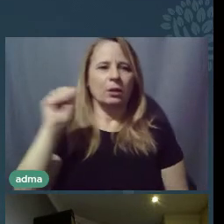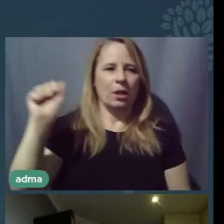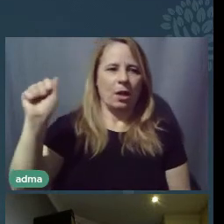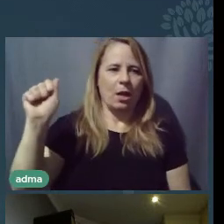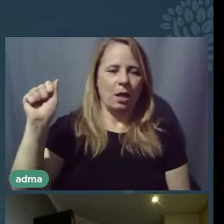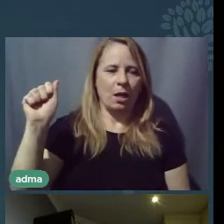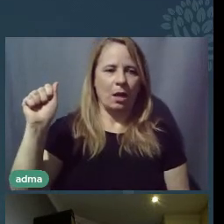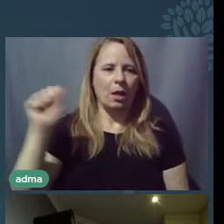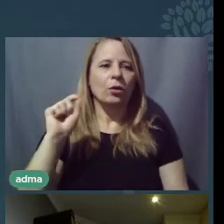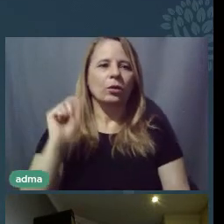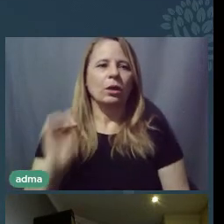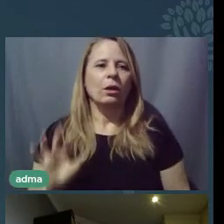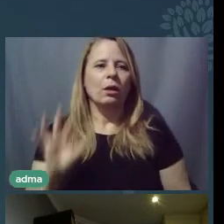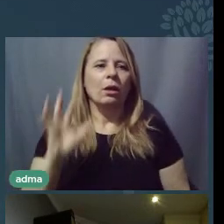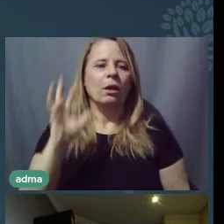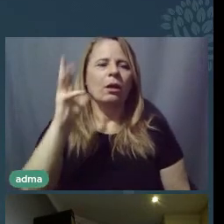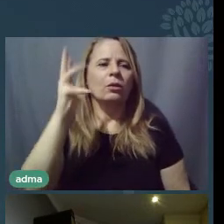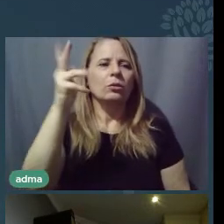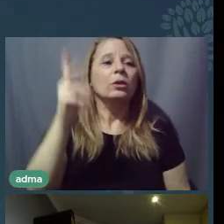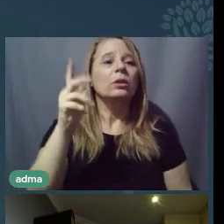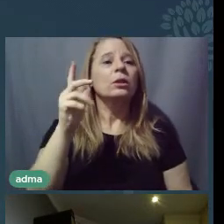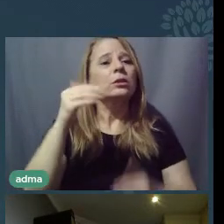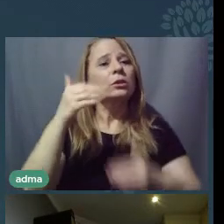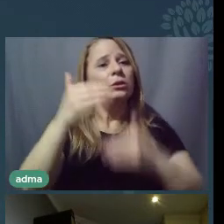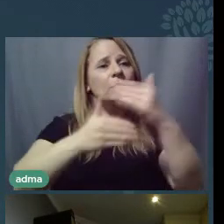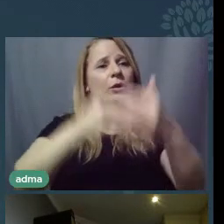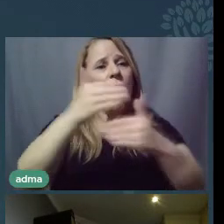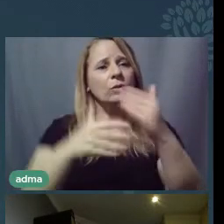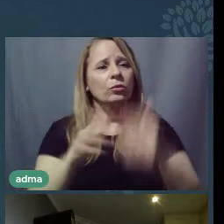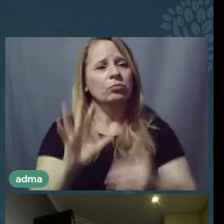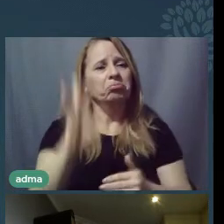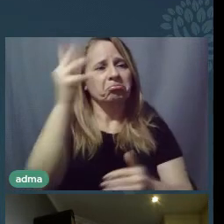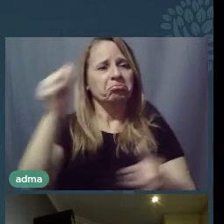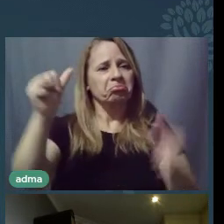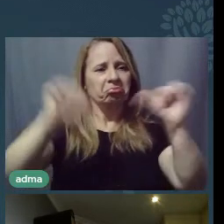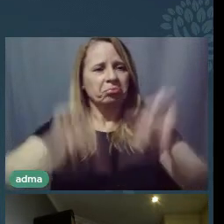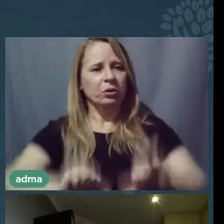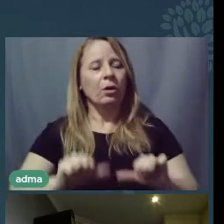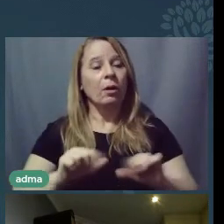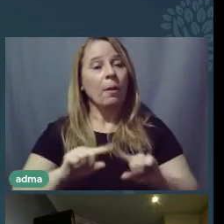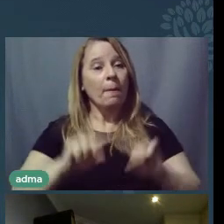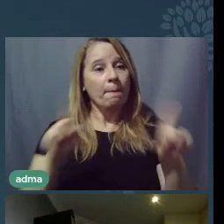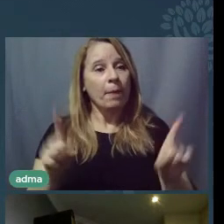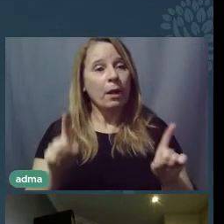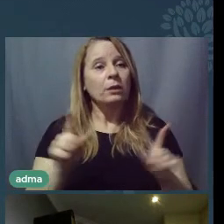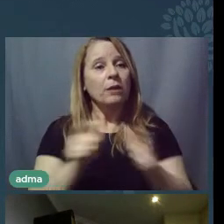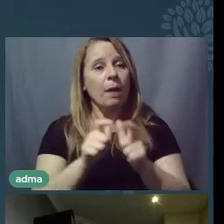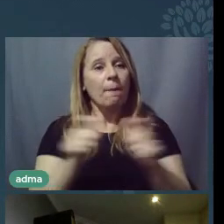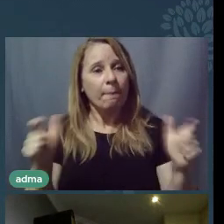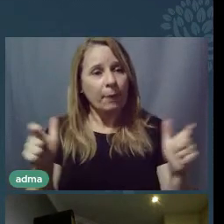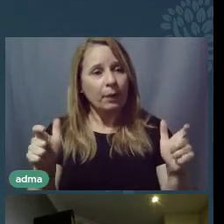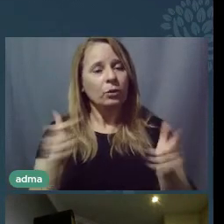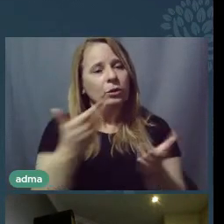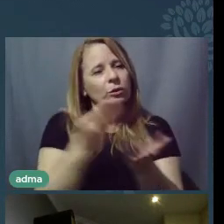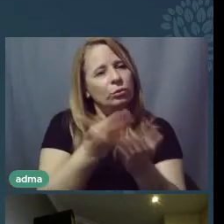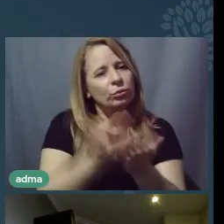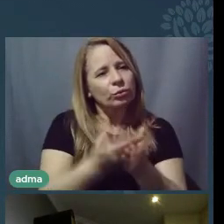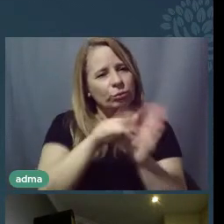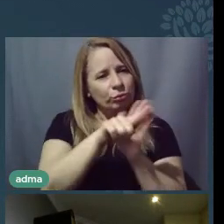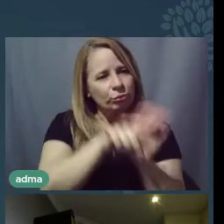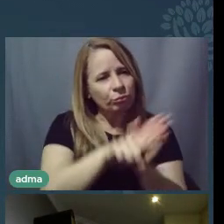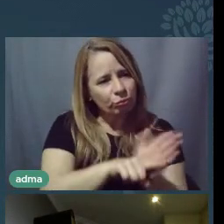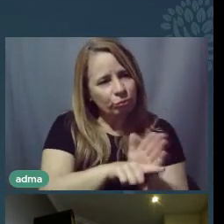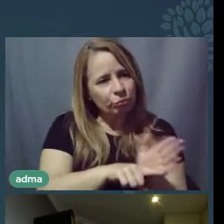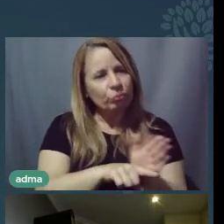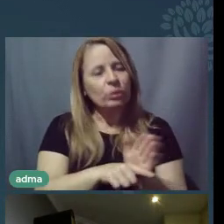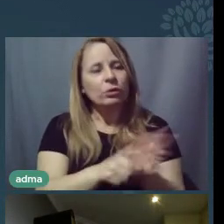exemplo, no DPOC e em outras situações, uma vez que a grande maioria dos estudos são